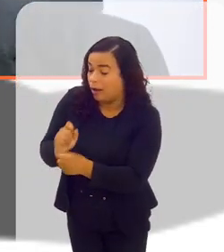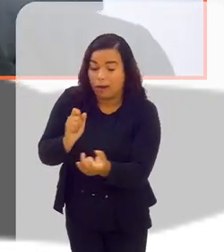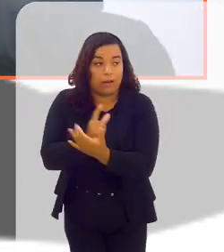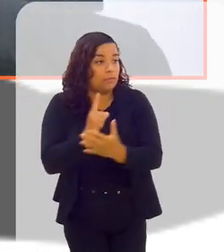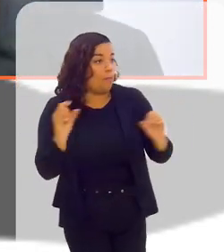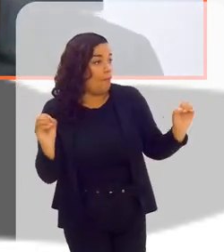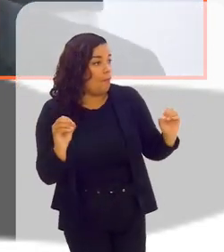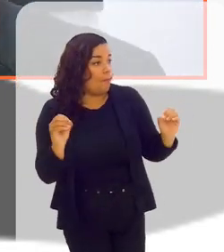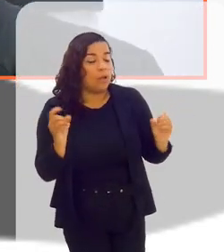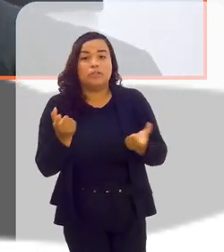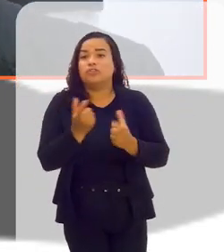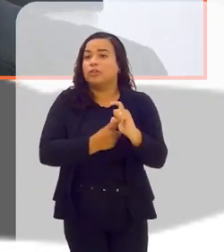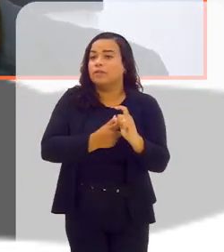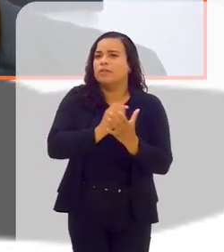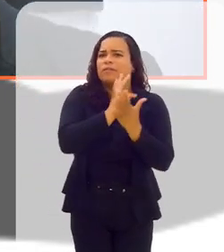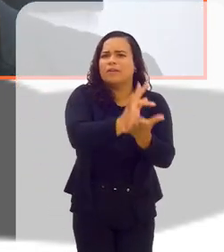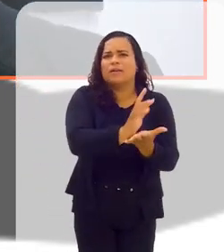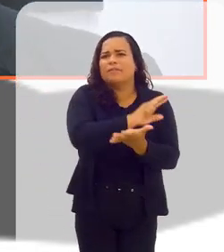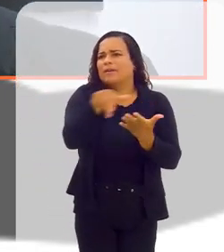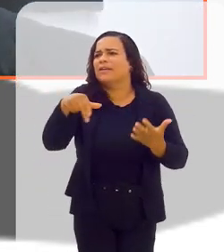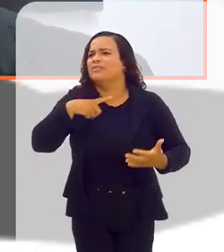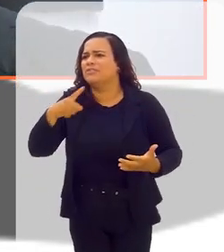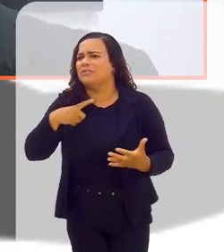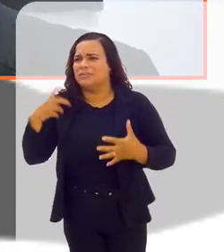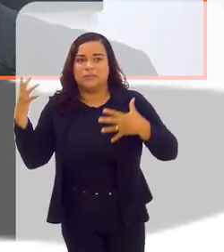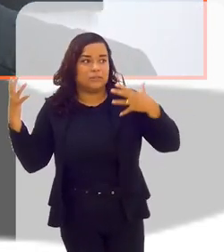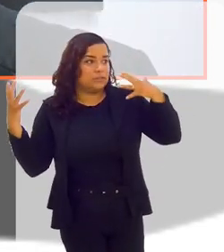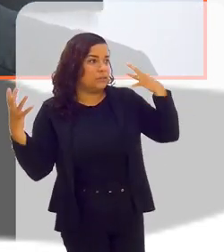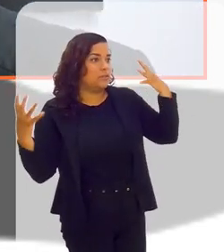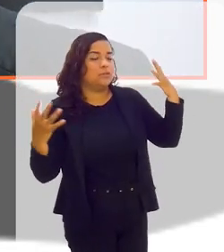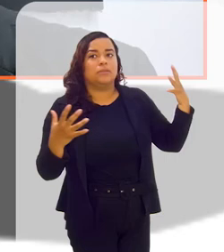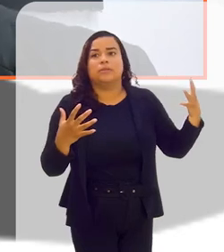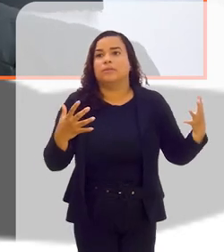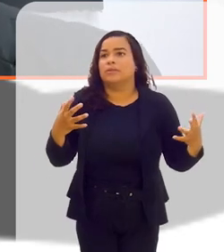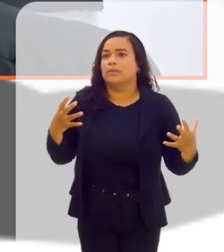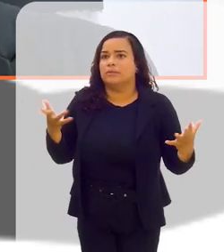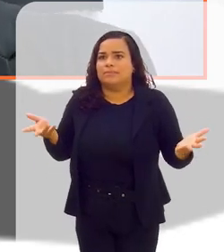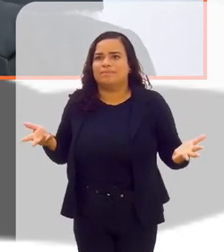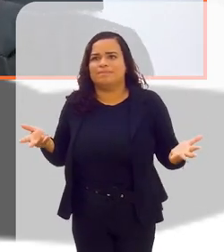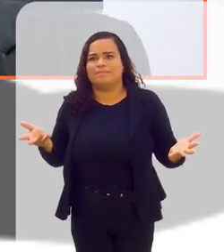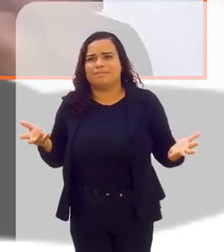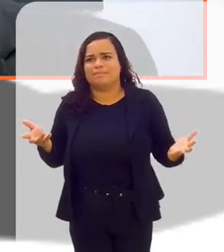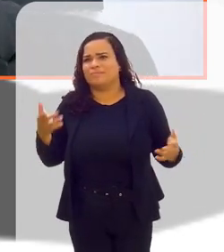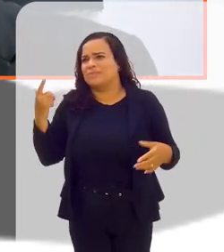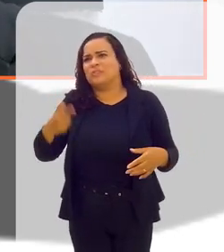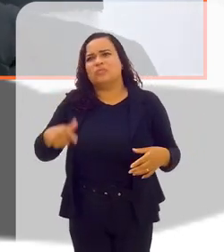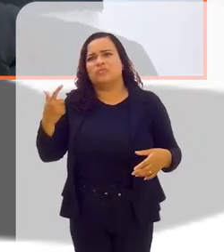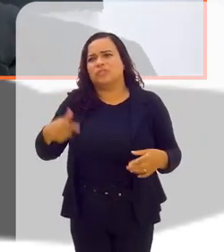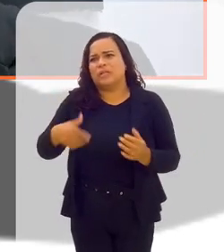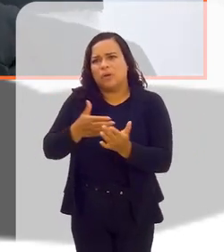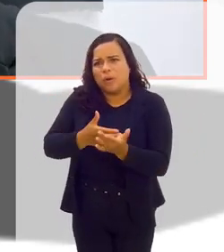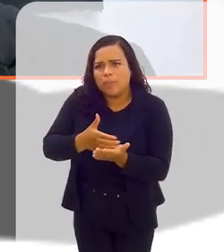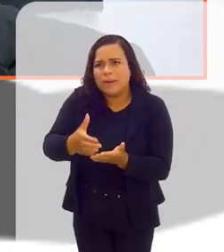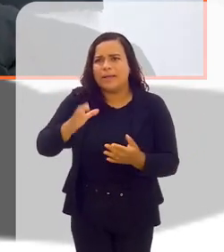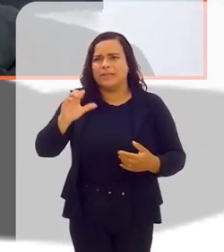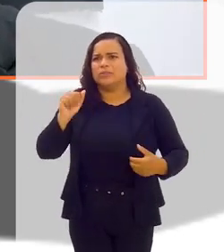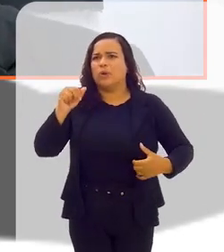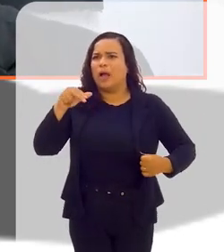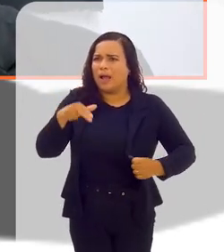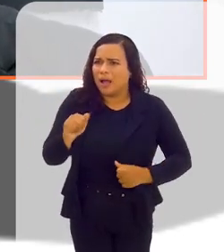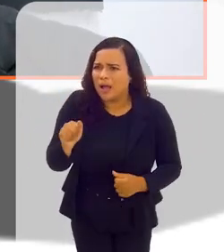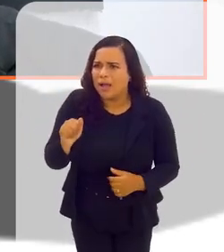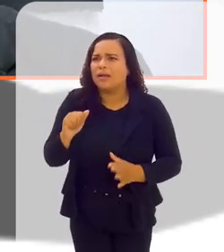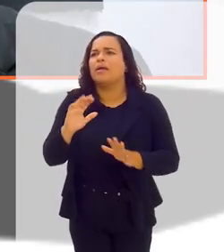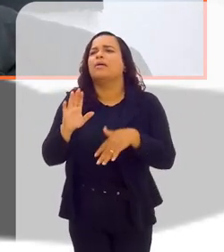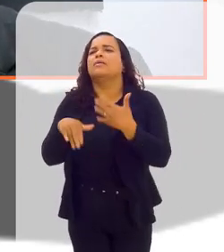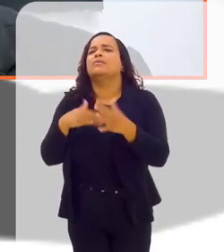Imagino. dívida com fornecedor, tinha tudo. Então, assim, Não tinha tinha cana muito estoque. suficiente no início para